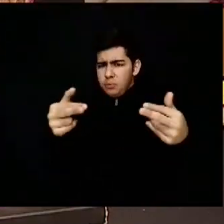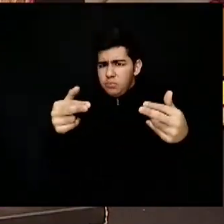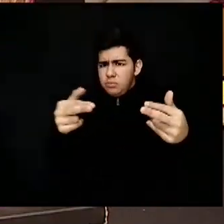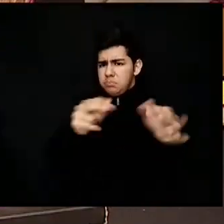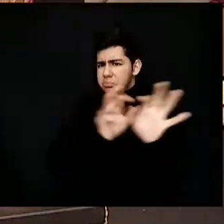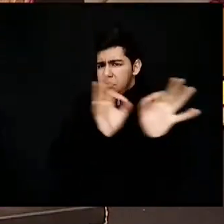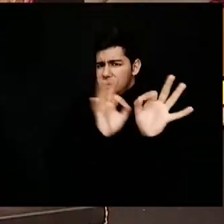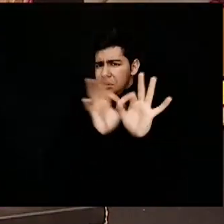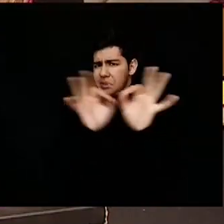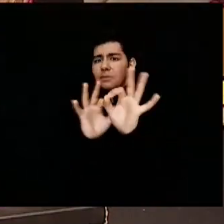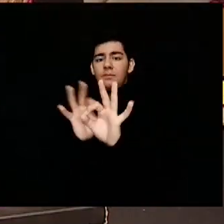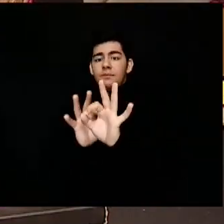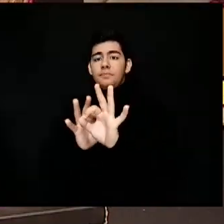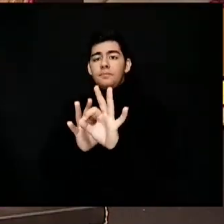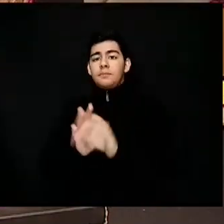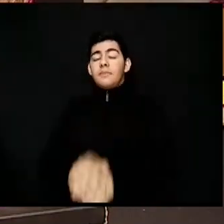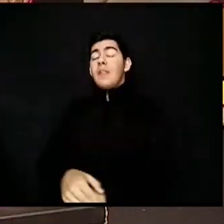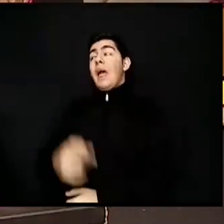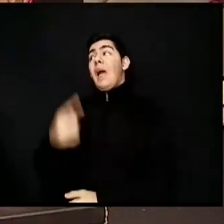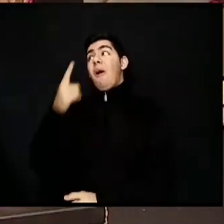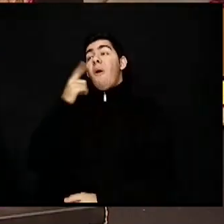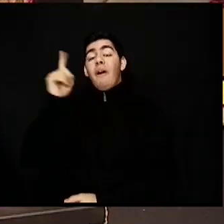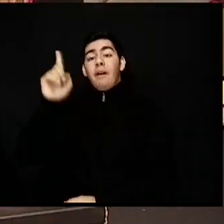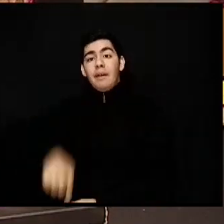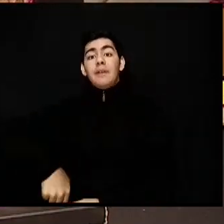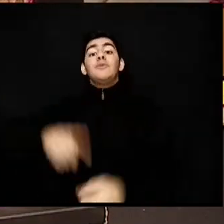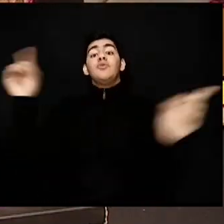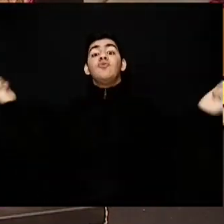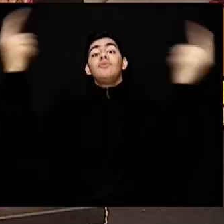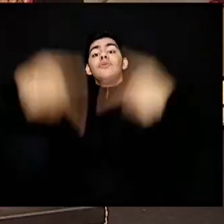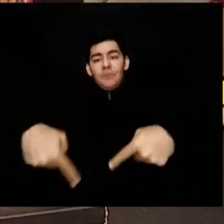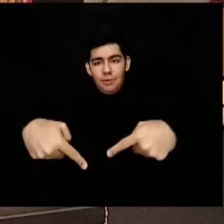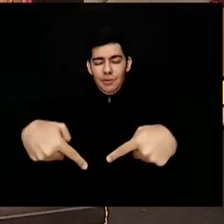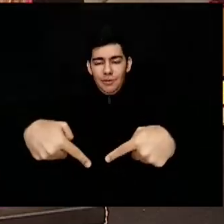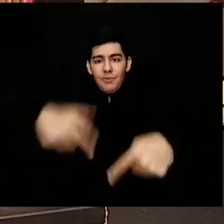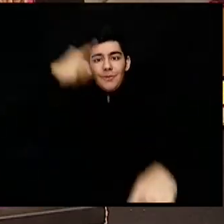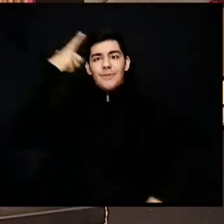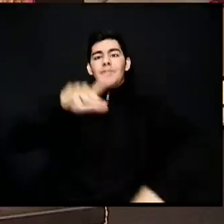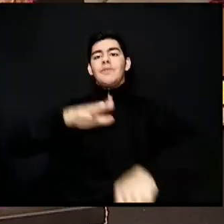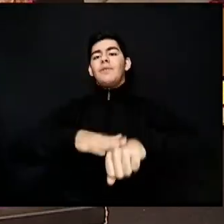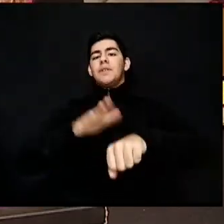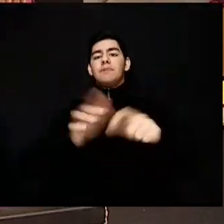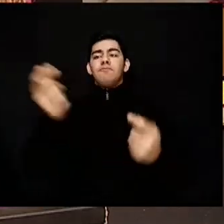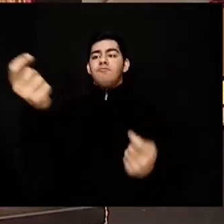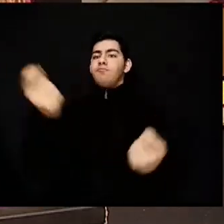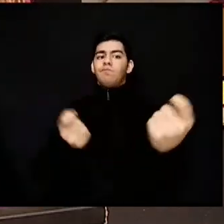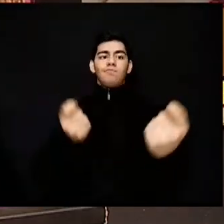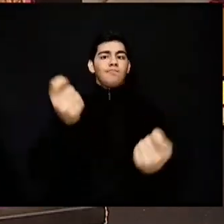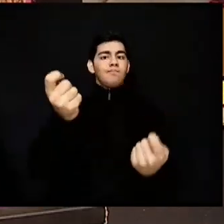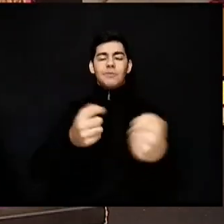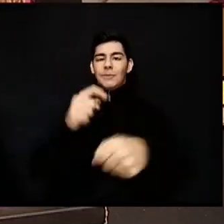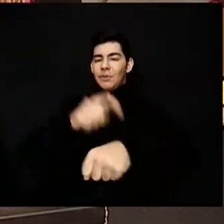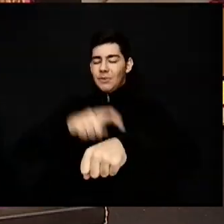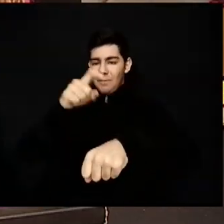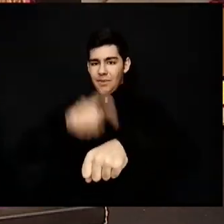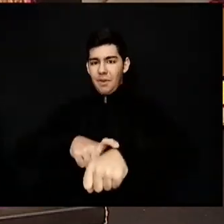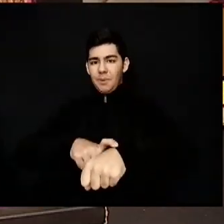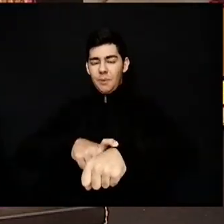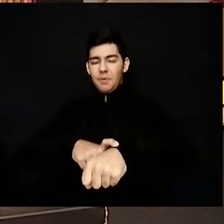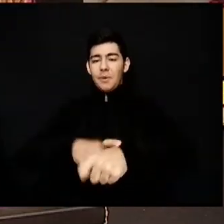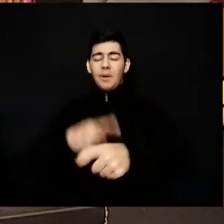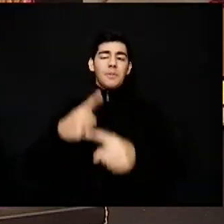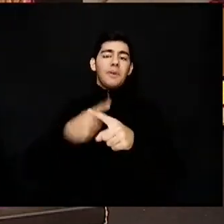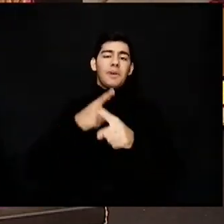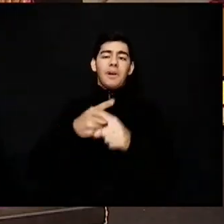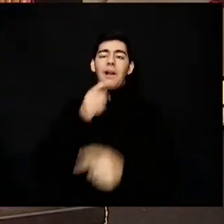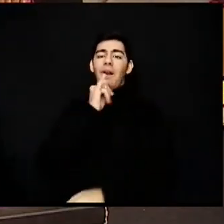algo desafiador essa gestão do tempo. Porque uma das coisas que eu também